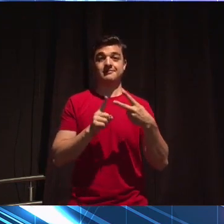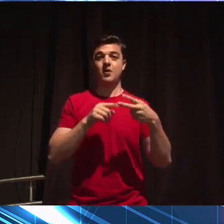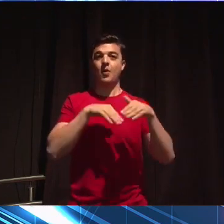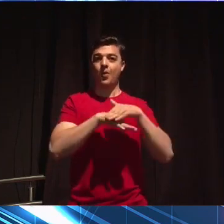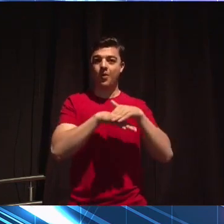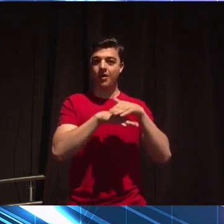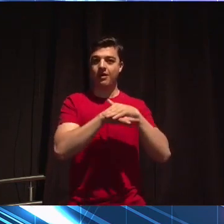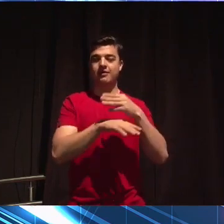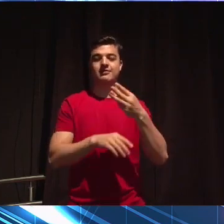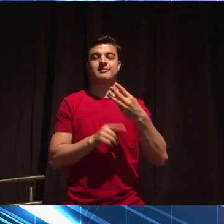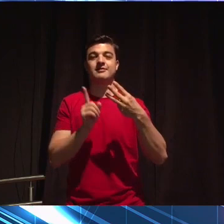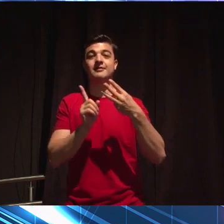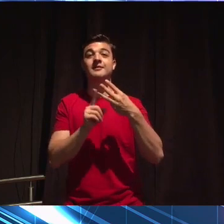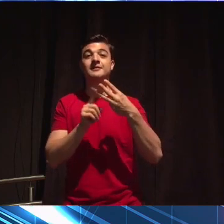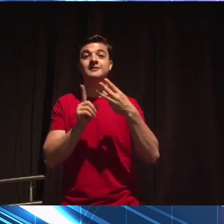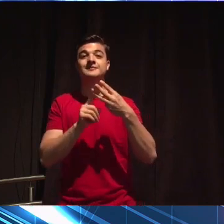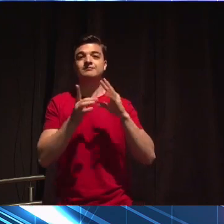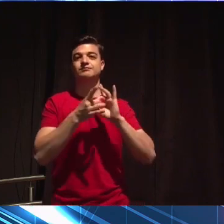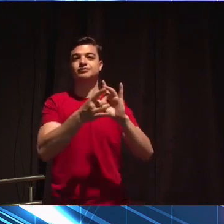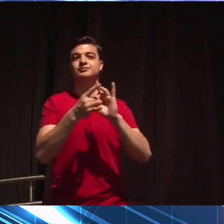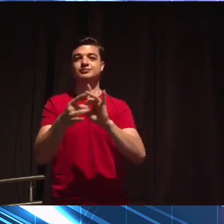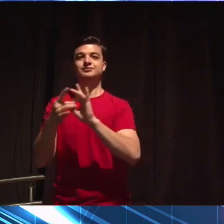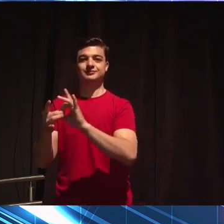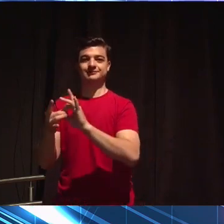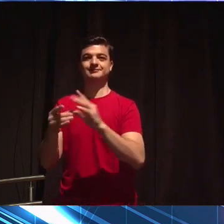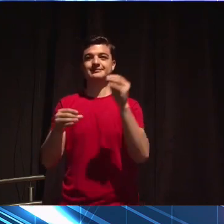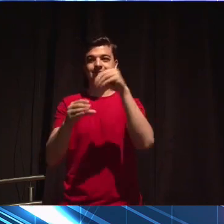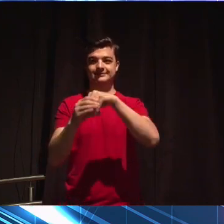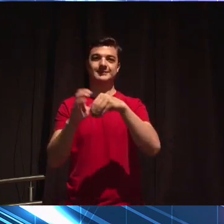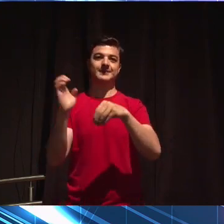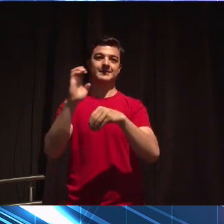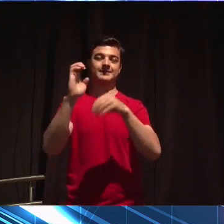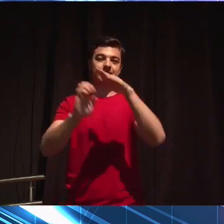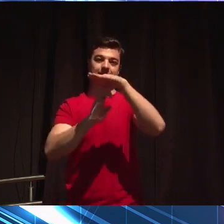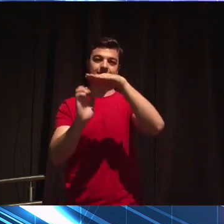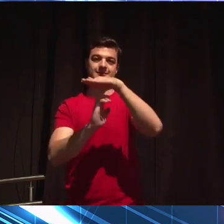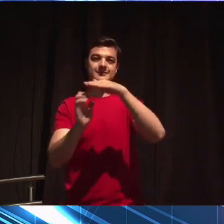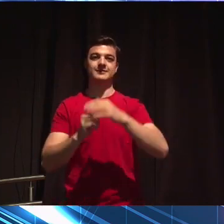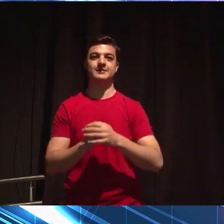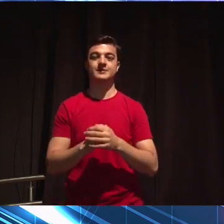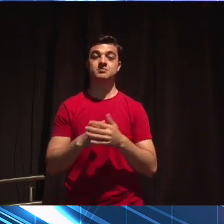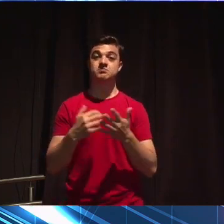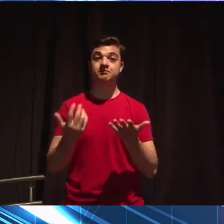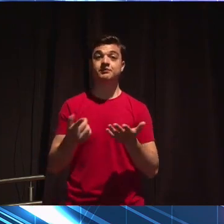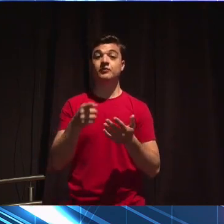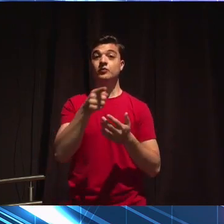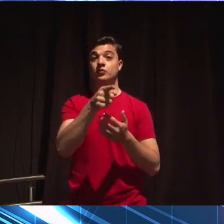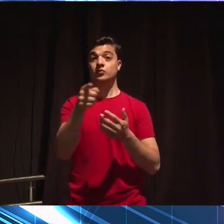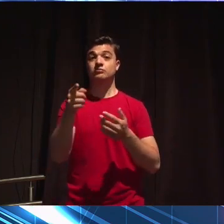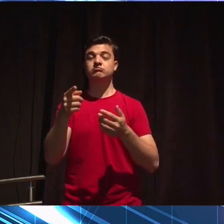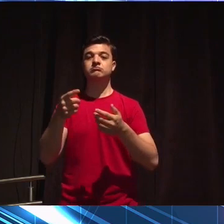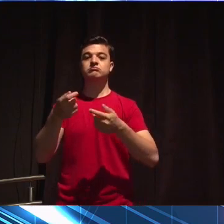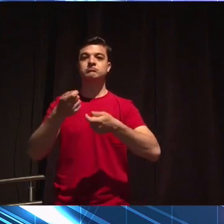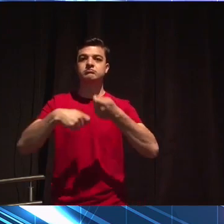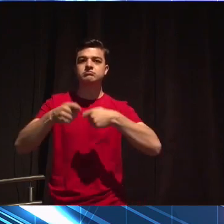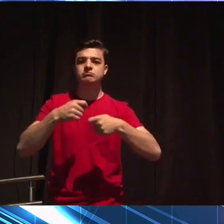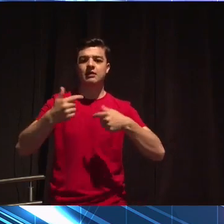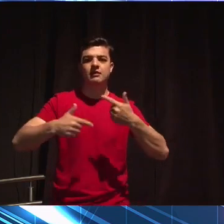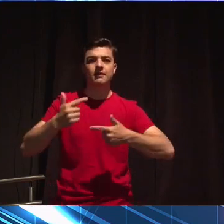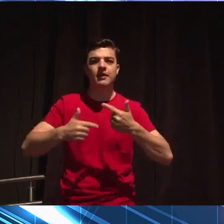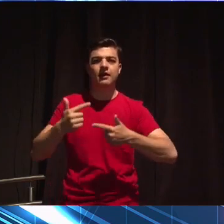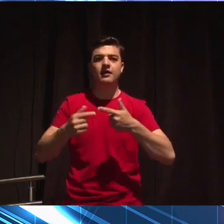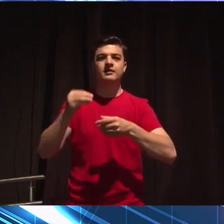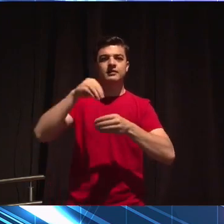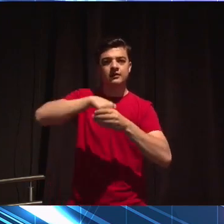sei que tem gente de produto aqui, o grande desafio é como é que você pensa negócios que têm experiências potencialmente desconectadas e como que você gera